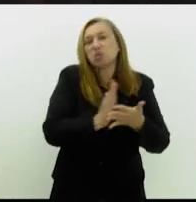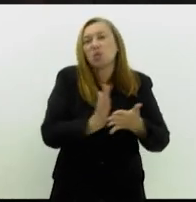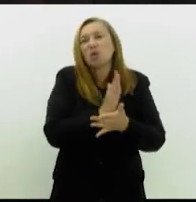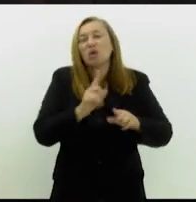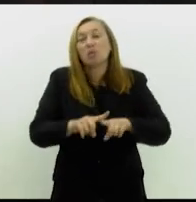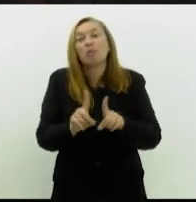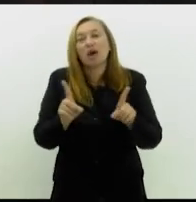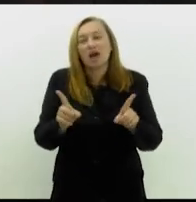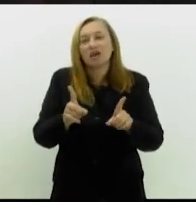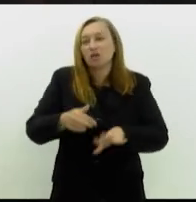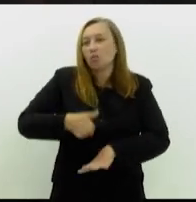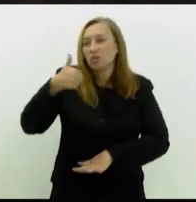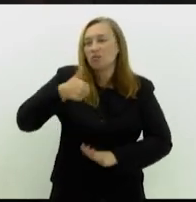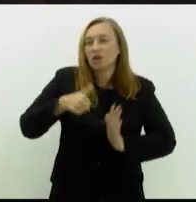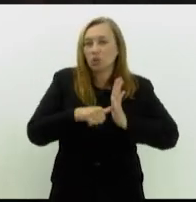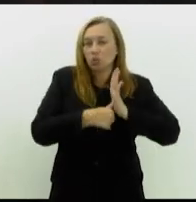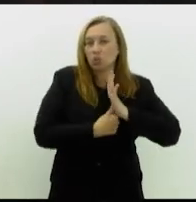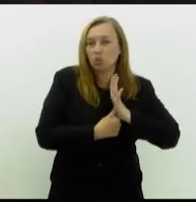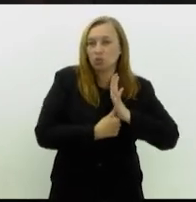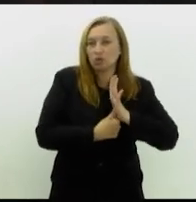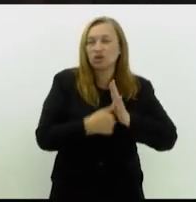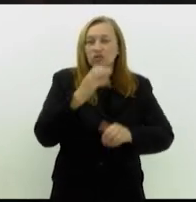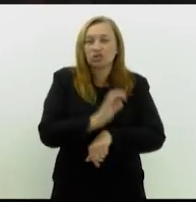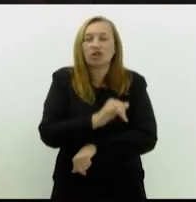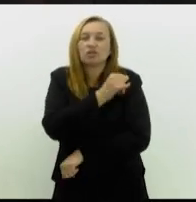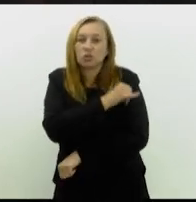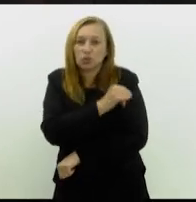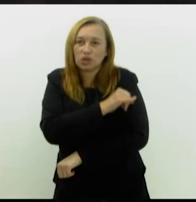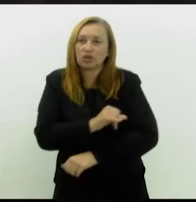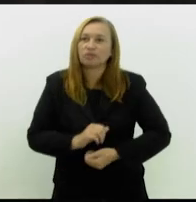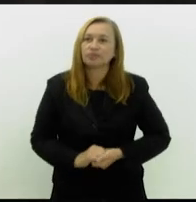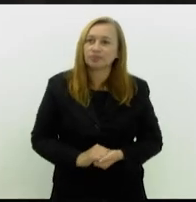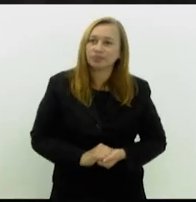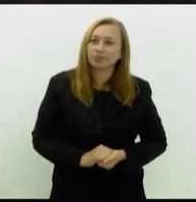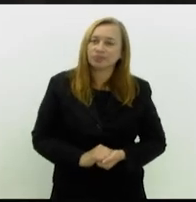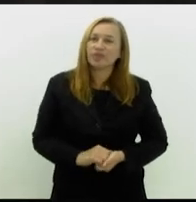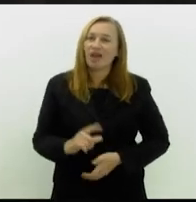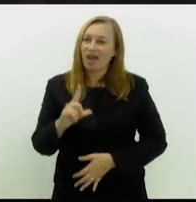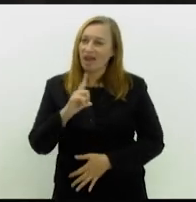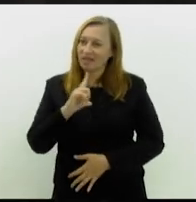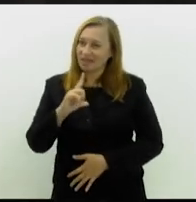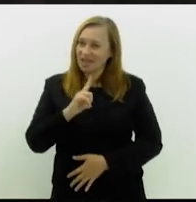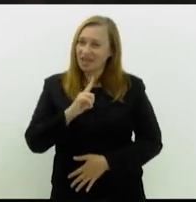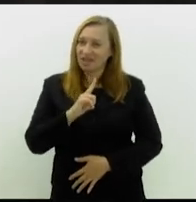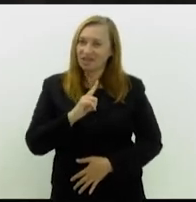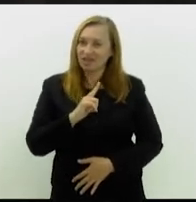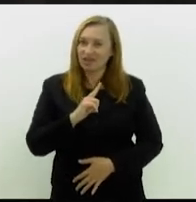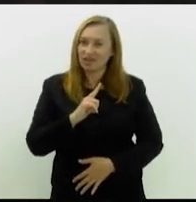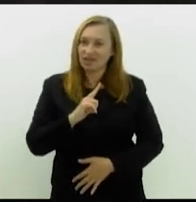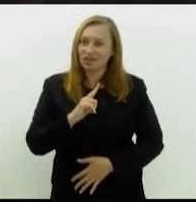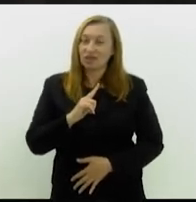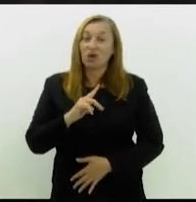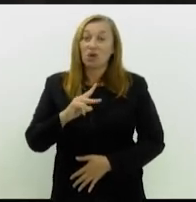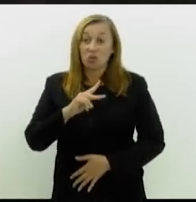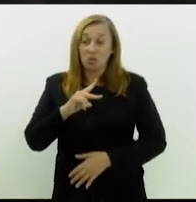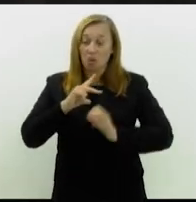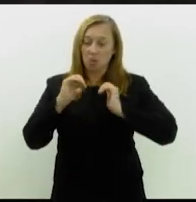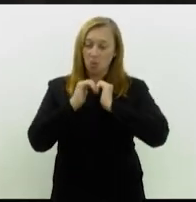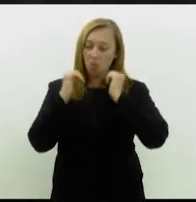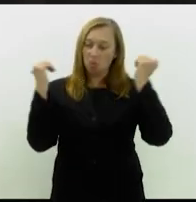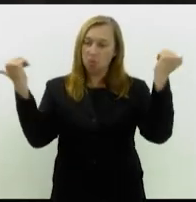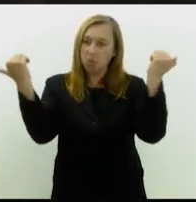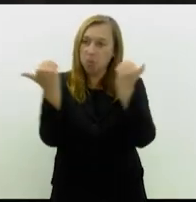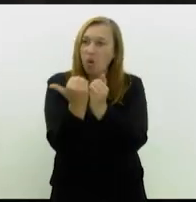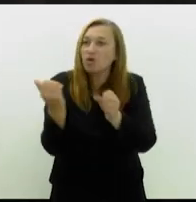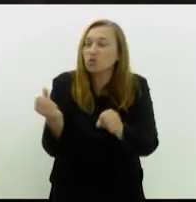fomos o primeiro clube do Estado do Rio de Janeiro até o seu próprio estádio construído